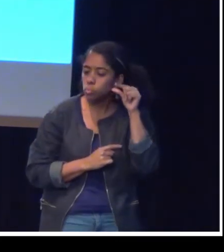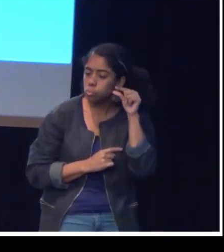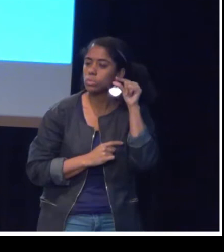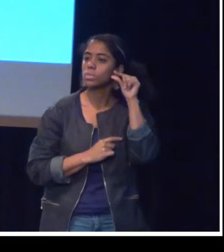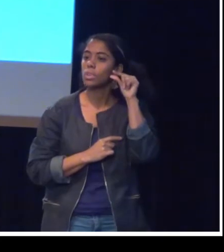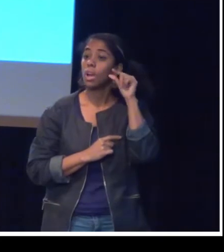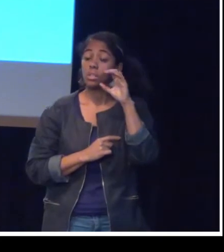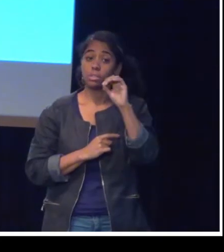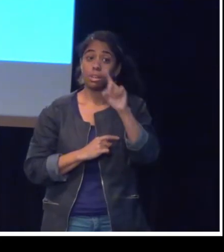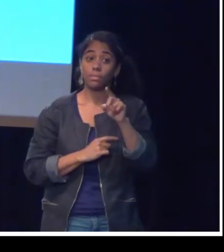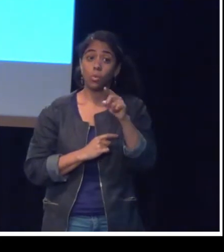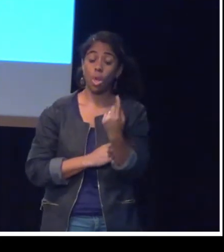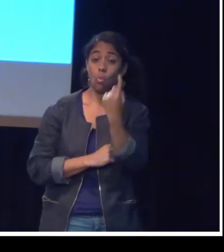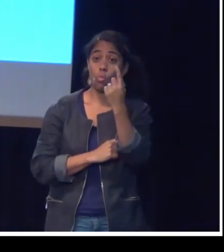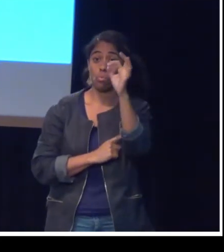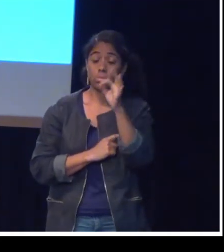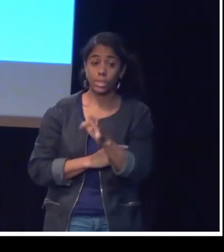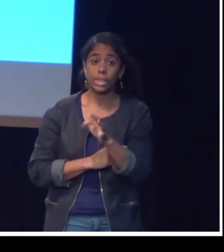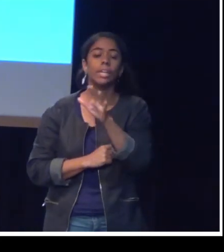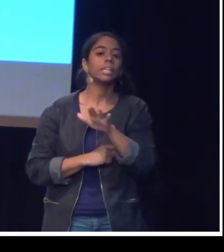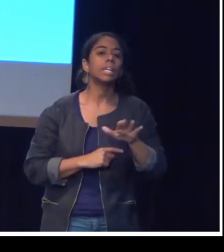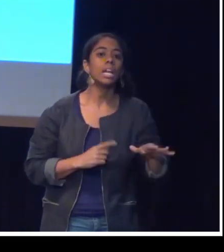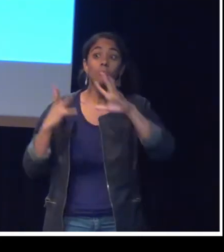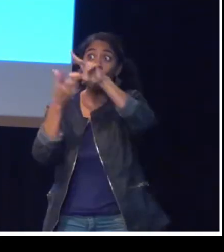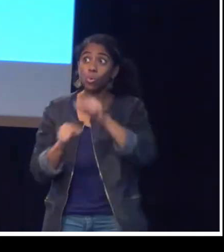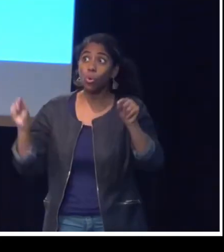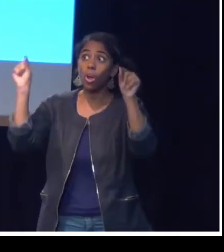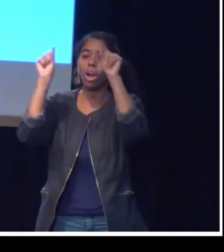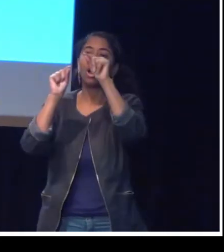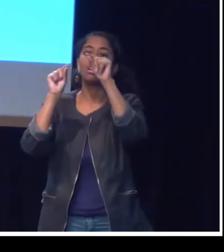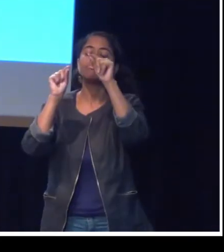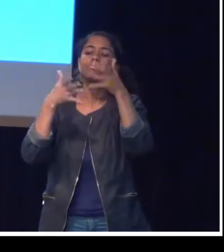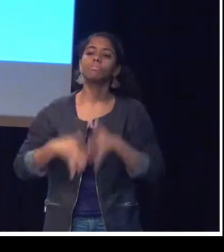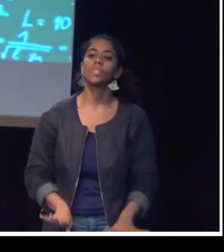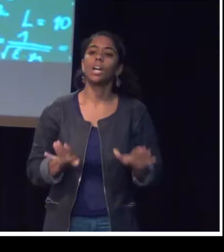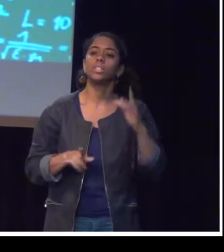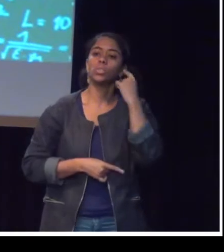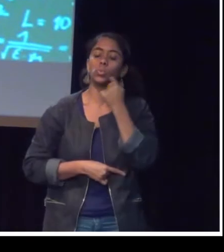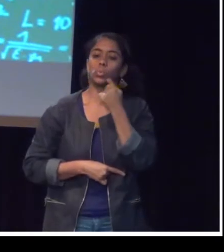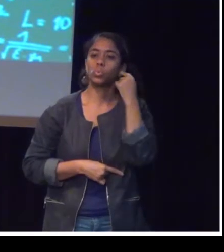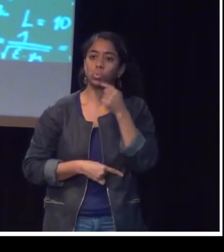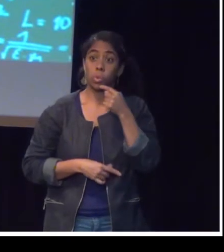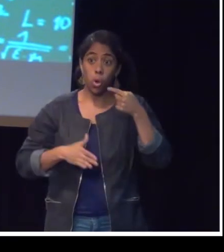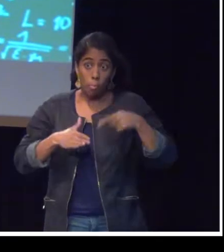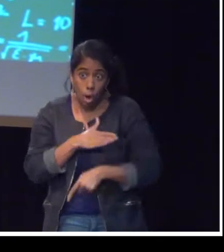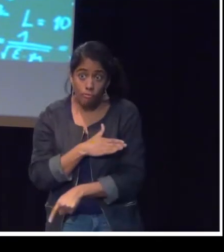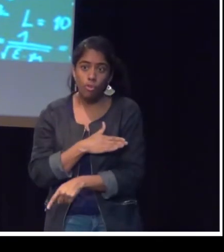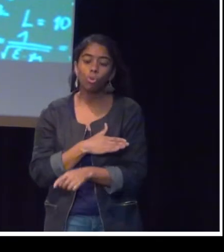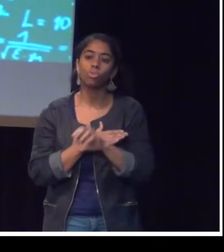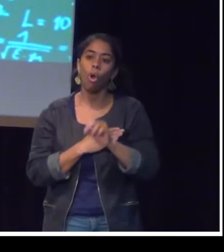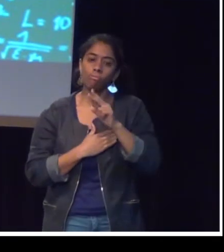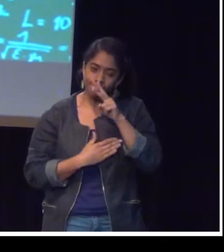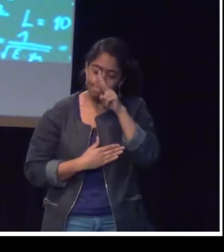0,1% das crianças no mundo nascem com deficiência auditiva, severa ou profunda. E aí, se a gente for fazer essa